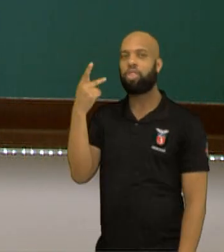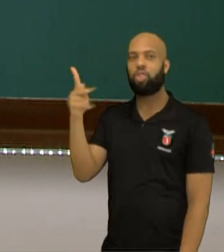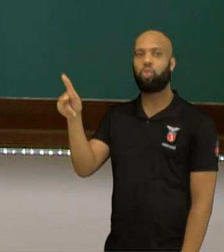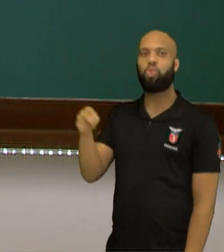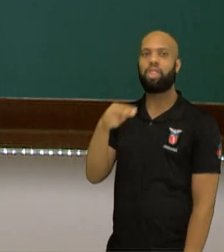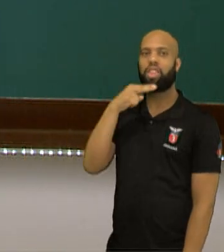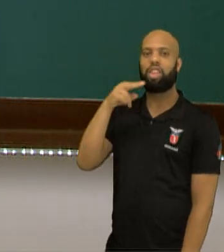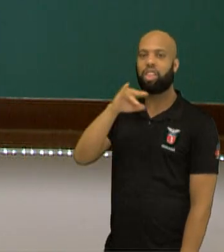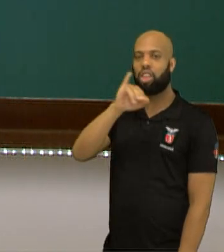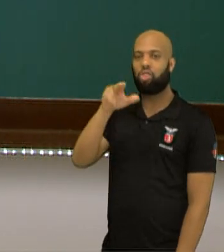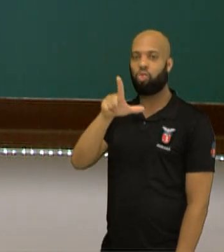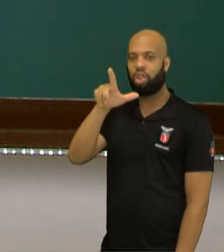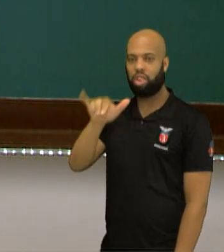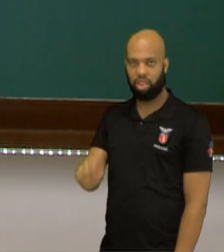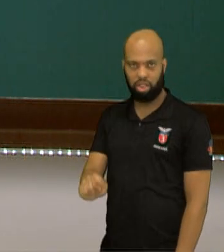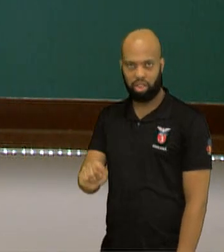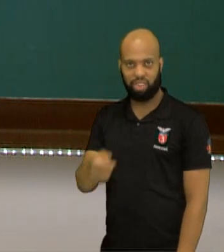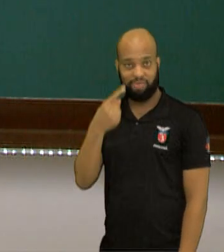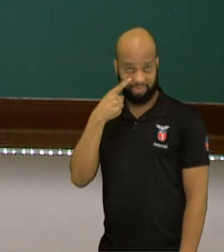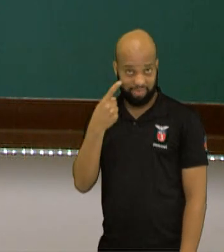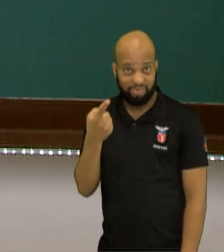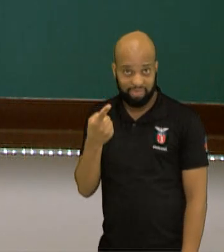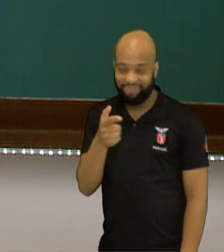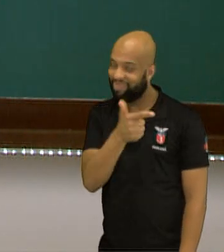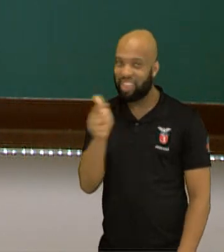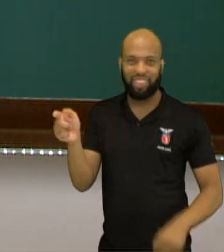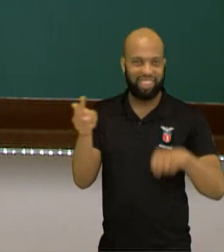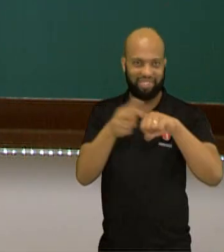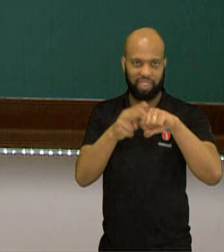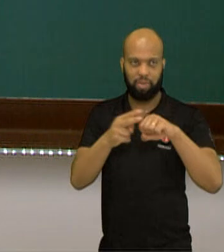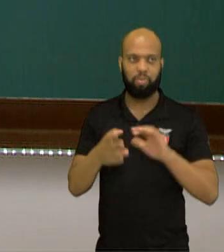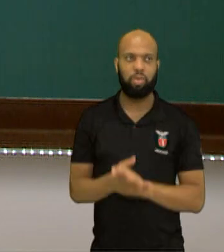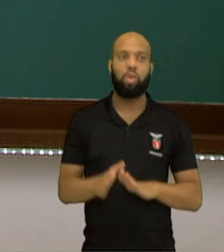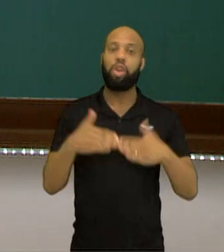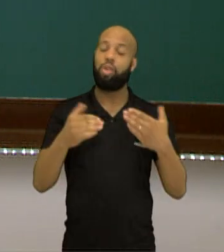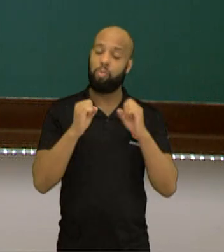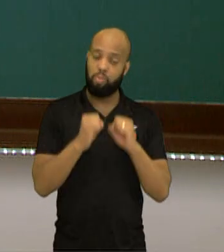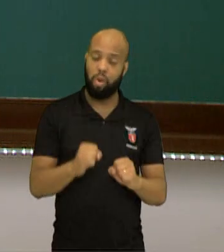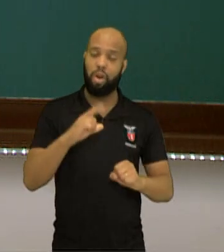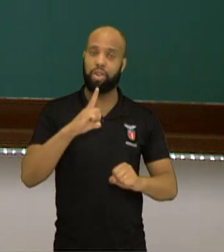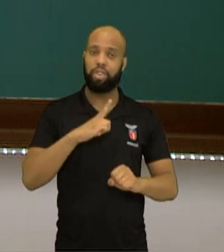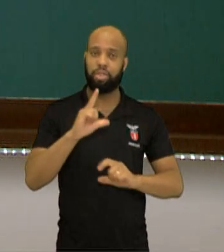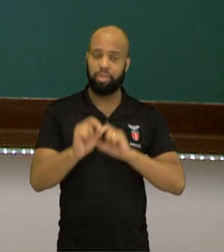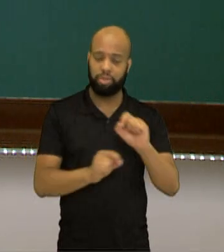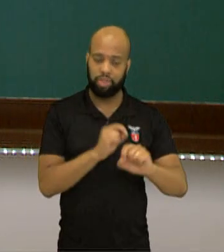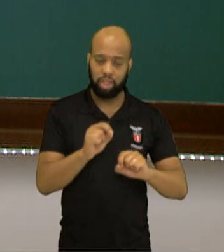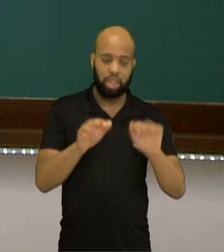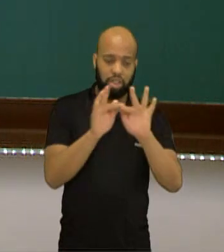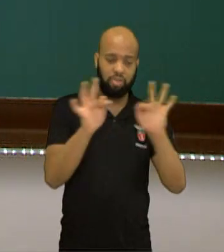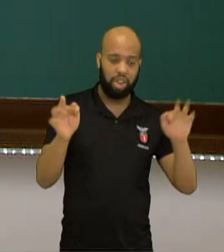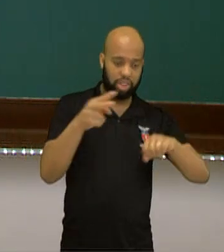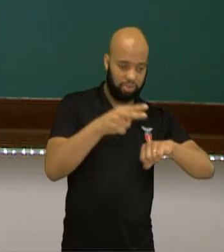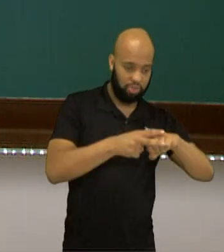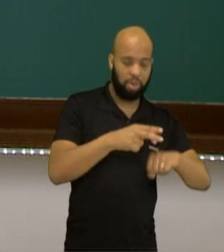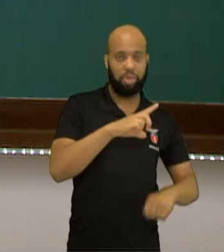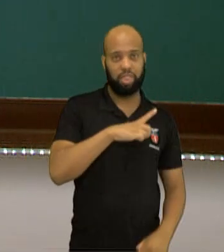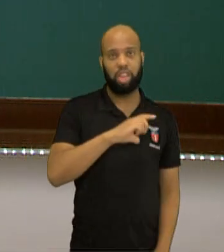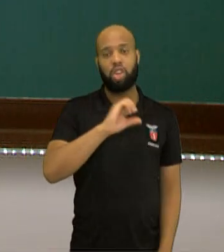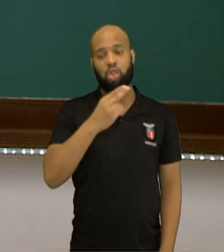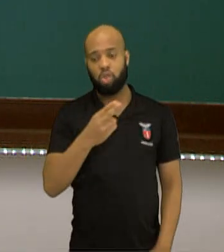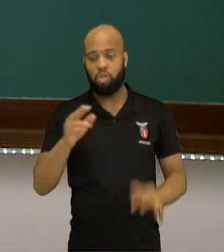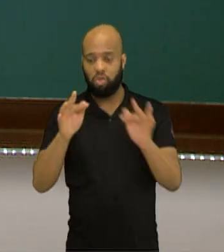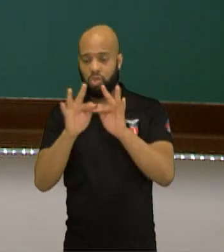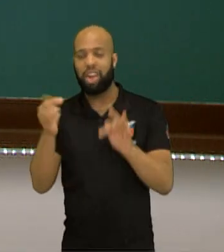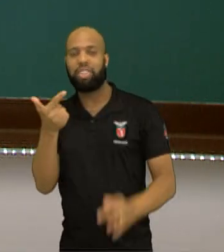Júlia Branca. Perceberam? Então, o que acontece? Eu posso ter frases com verbo e frases sem verbo. Frases